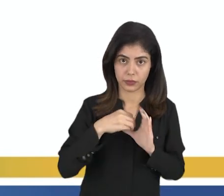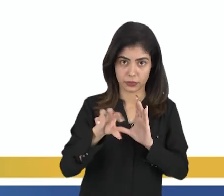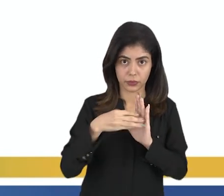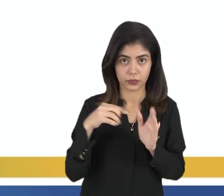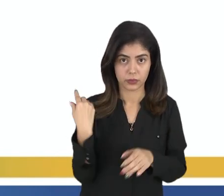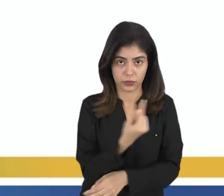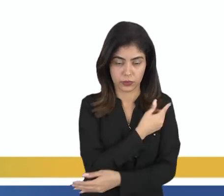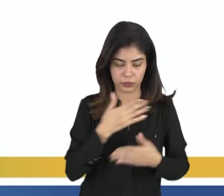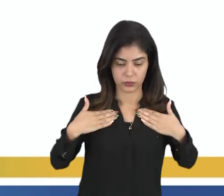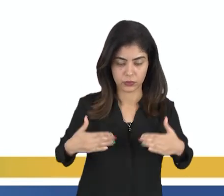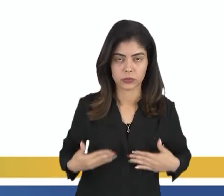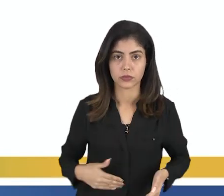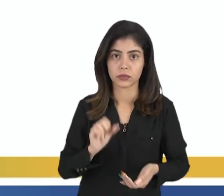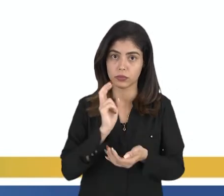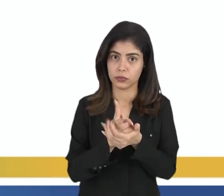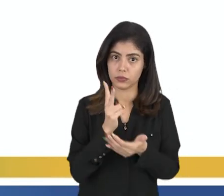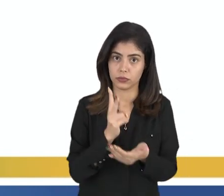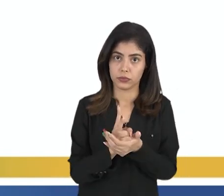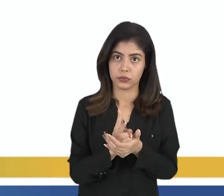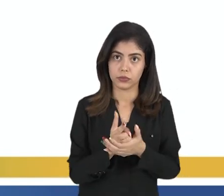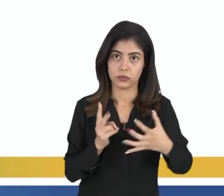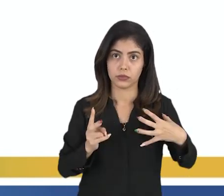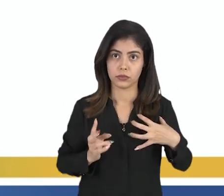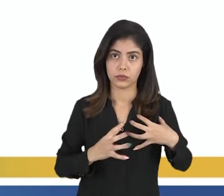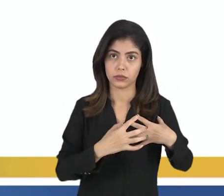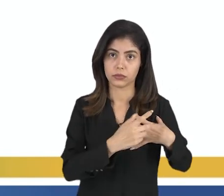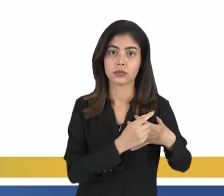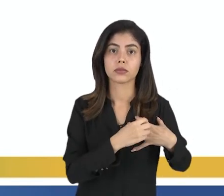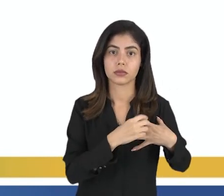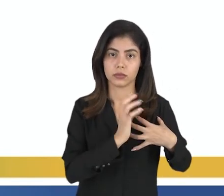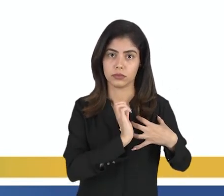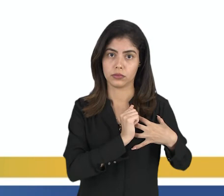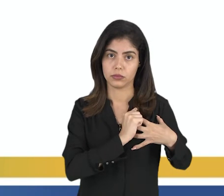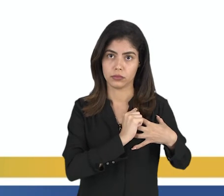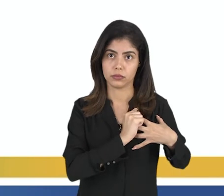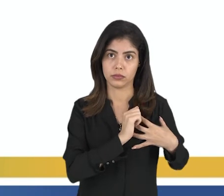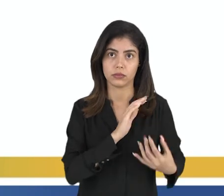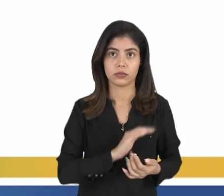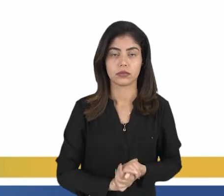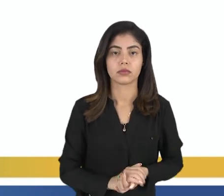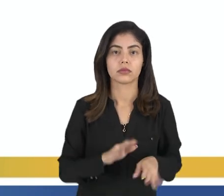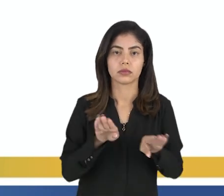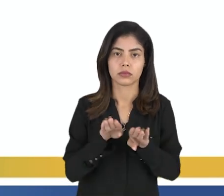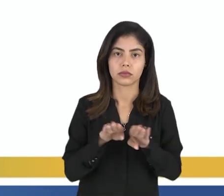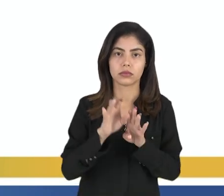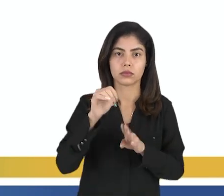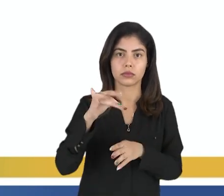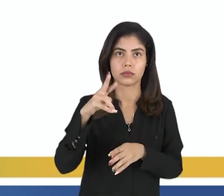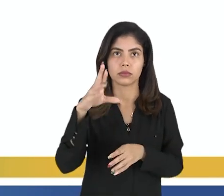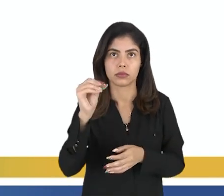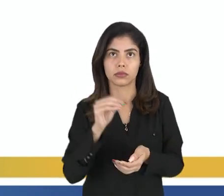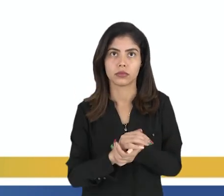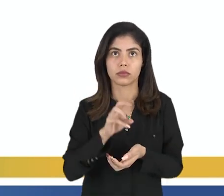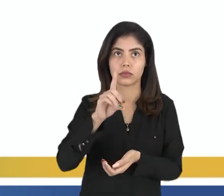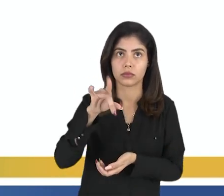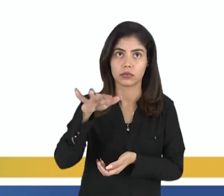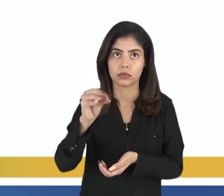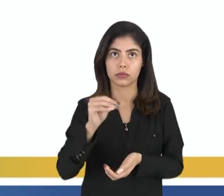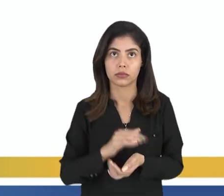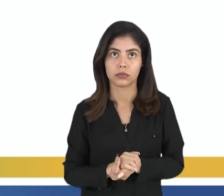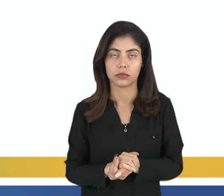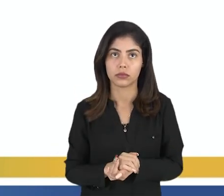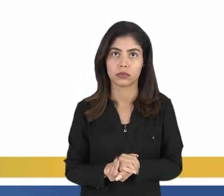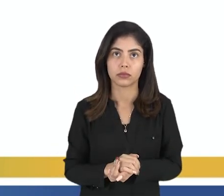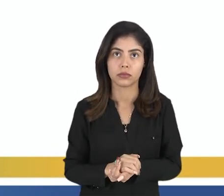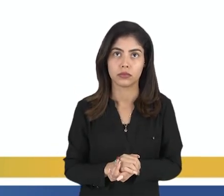ao nosso corpo. O coração está situado entre os pulmões, em uma região chamada midiastino médio, que